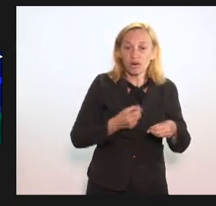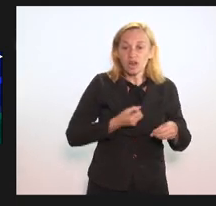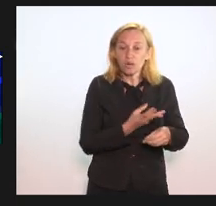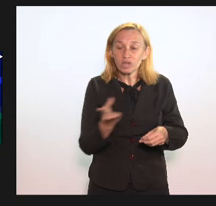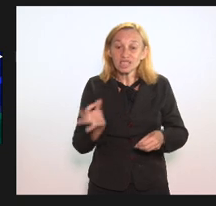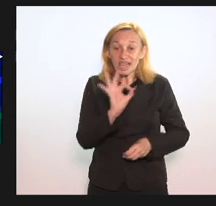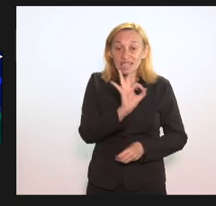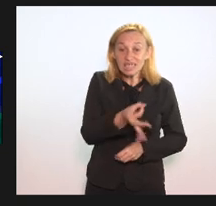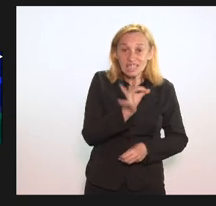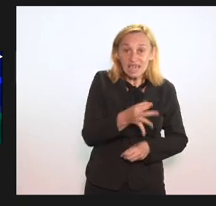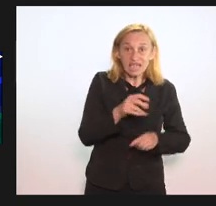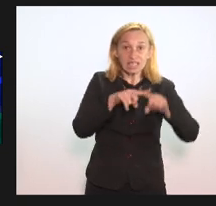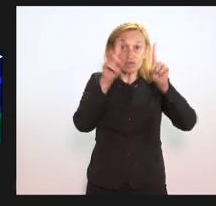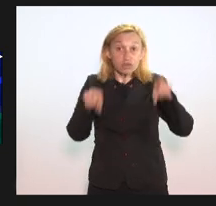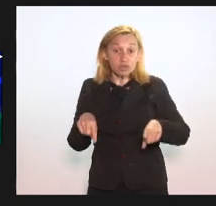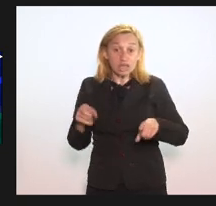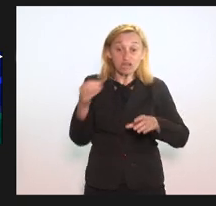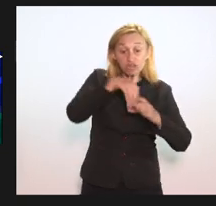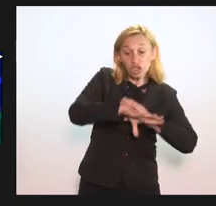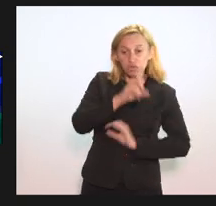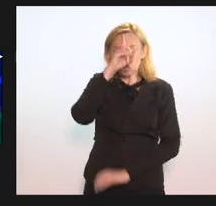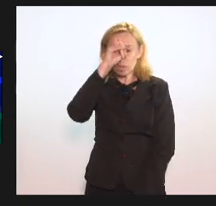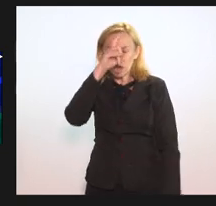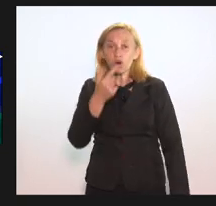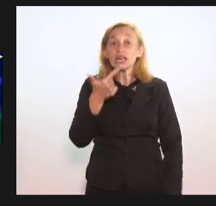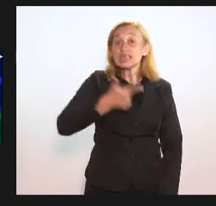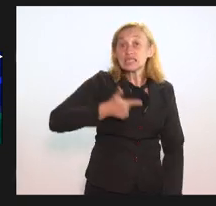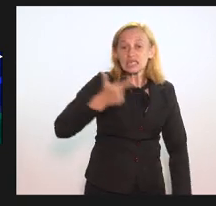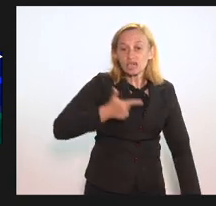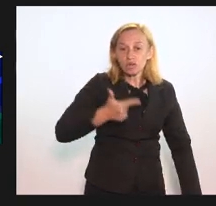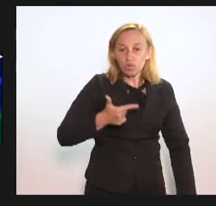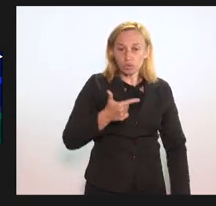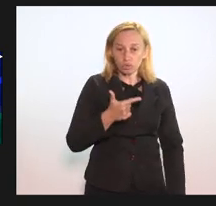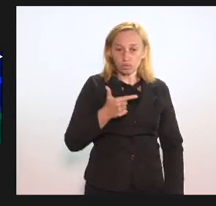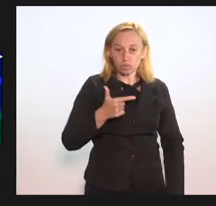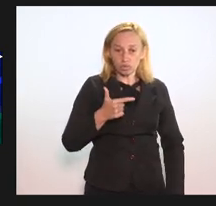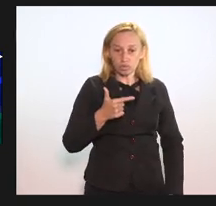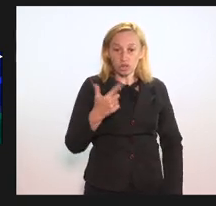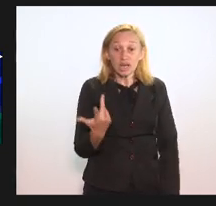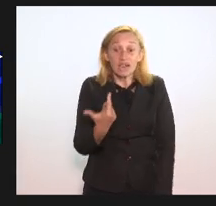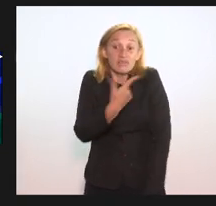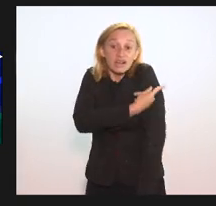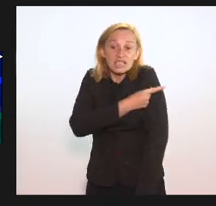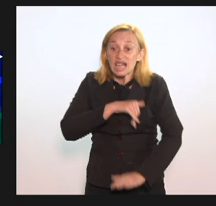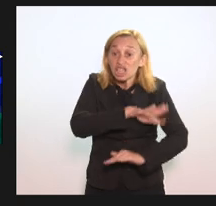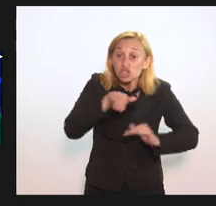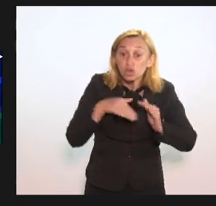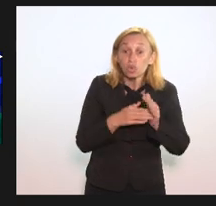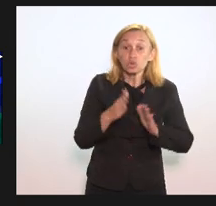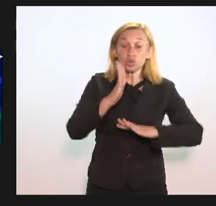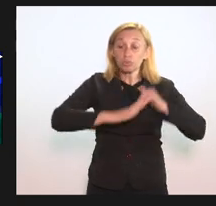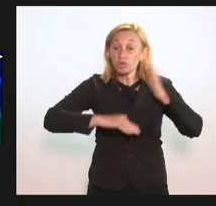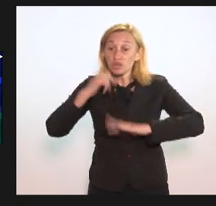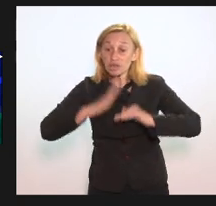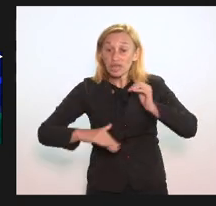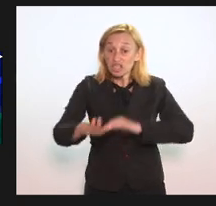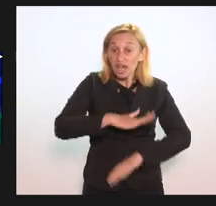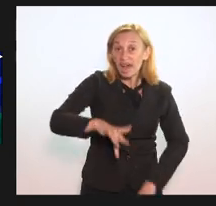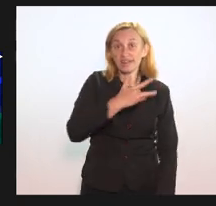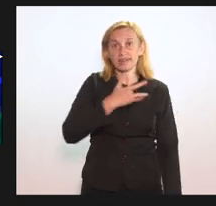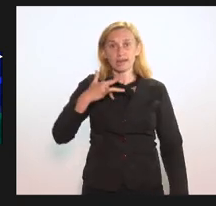quantitativo de funcionários segundo imunizar esses profissionais que estão dentro dos